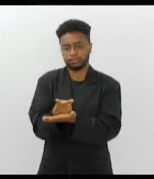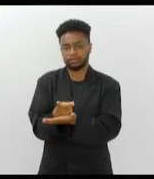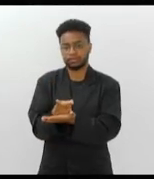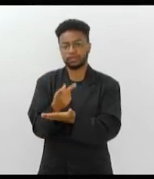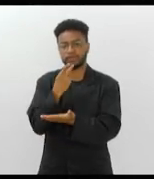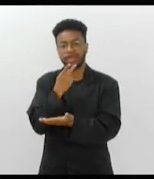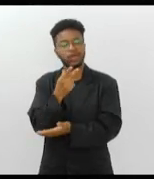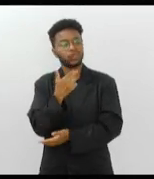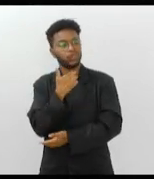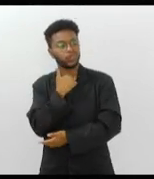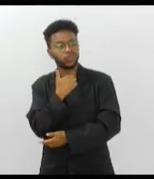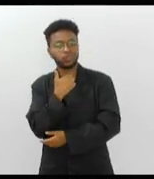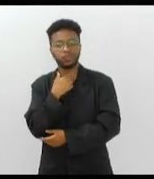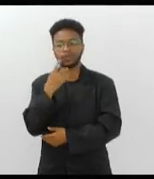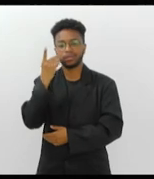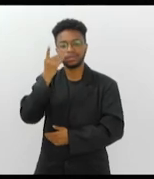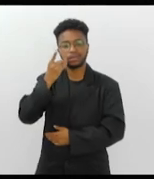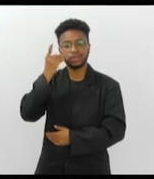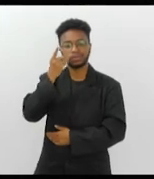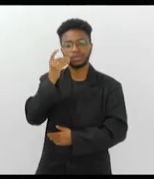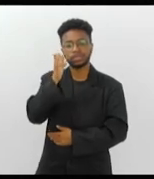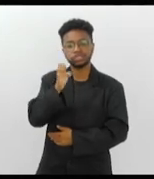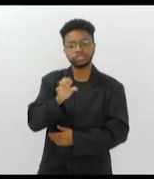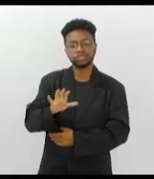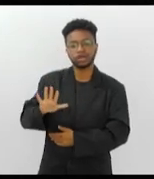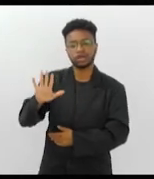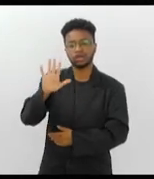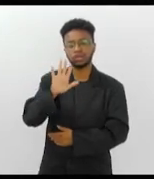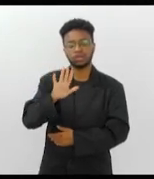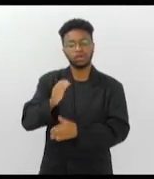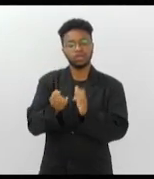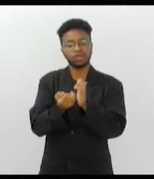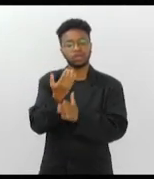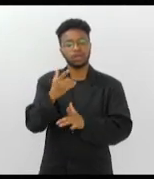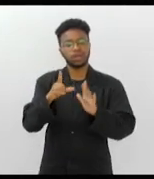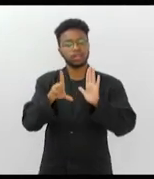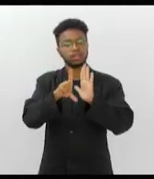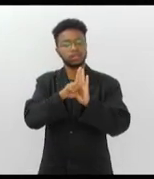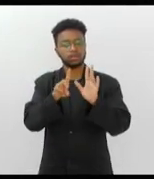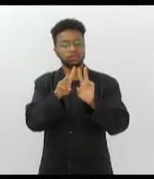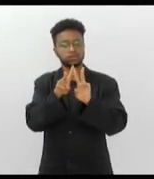pode o deputado estadual legislar